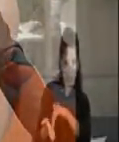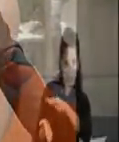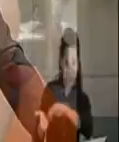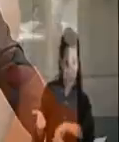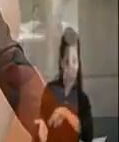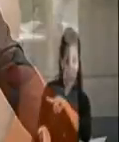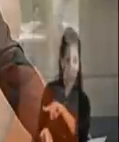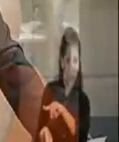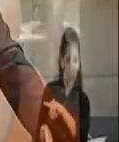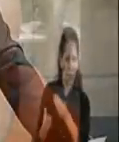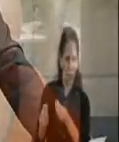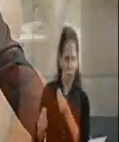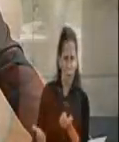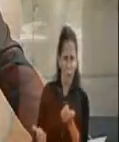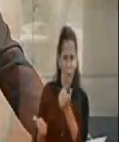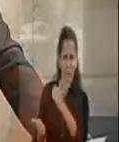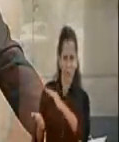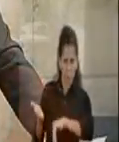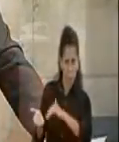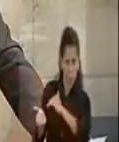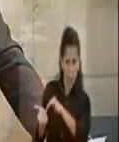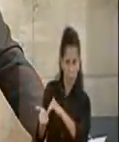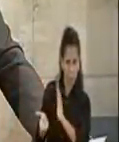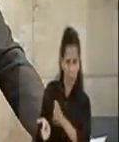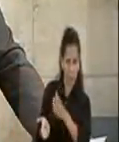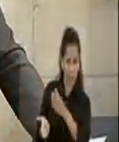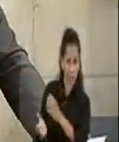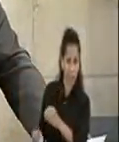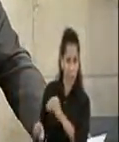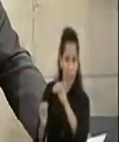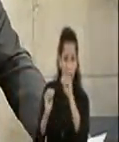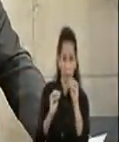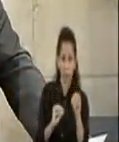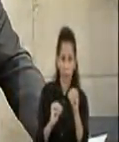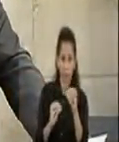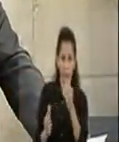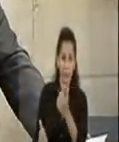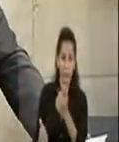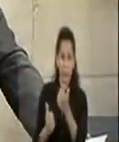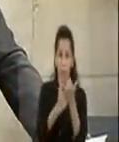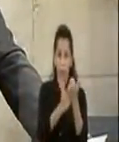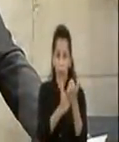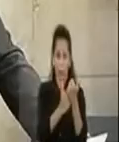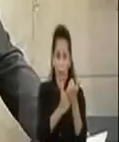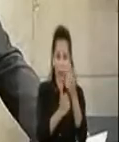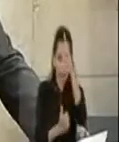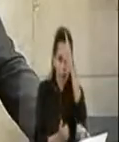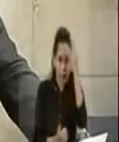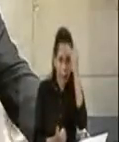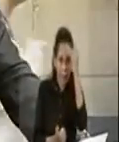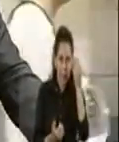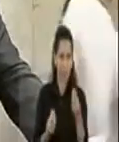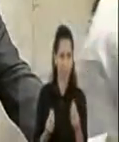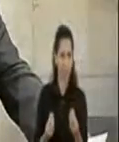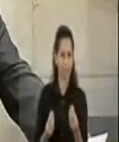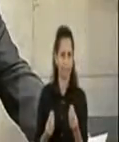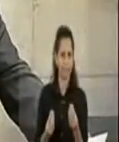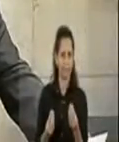cidade? É uma contradição. E me parece que essa contradição será fatal do ponto de vista eleitoral. Por